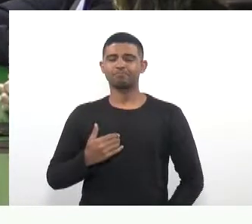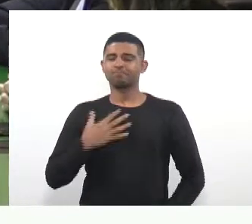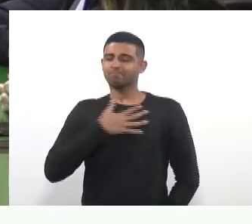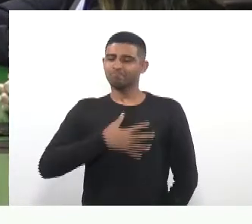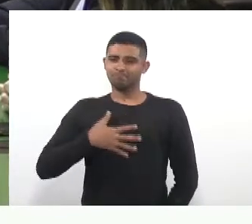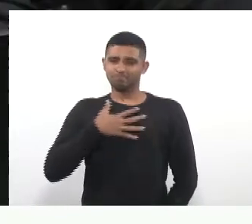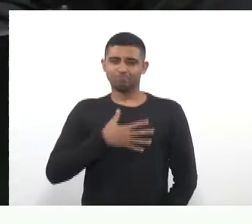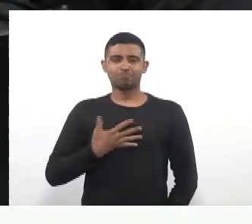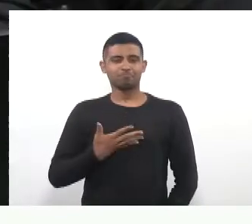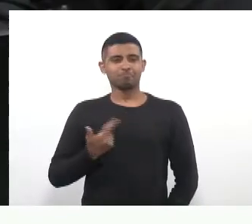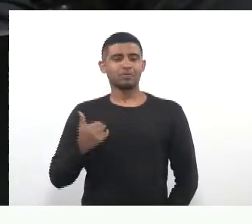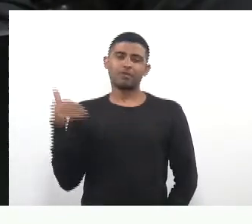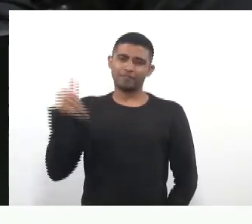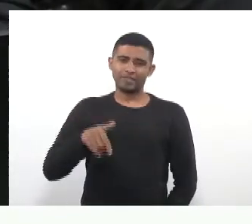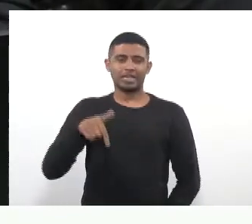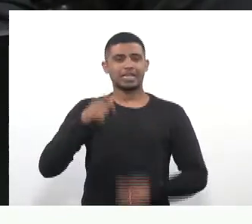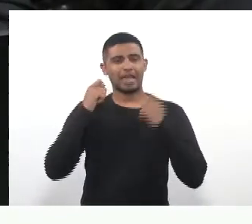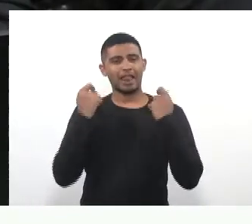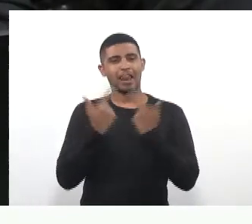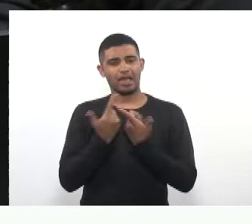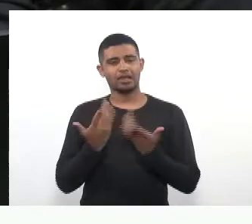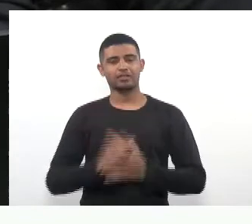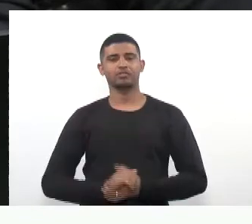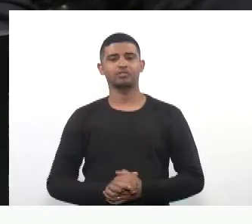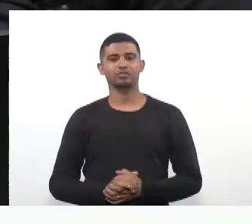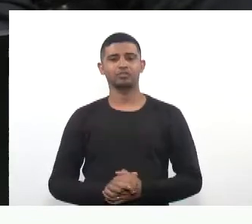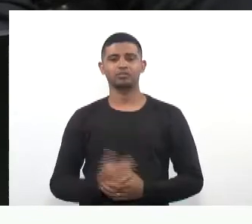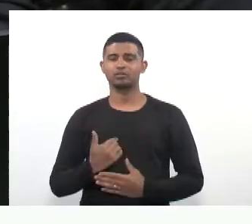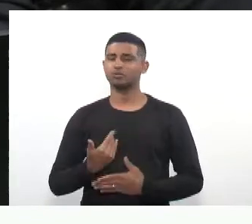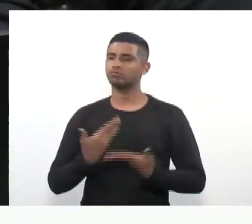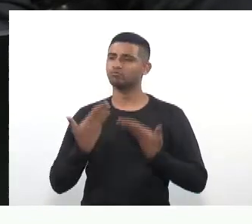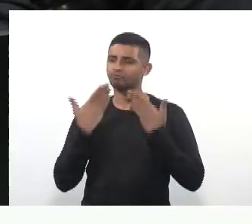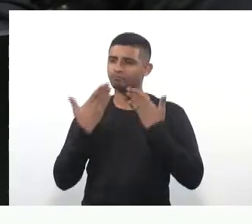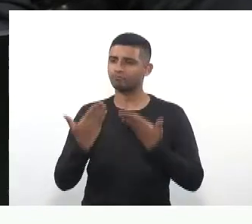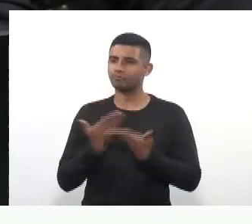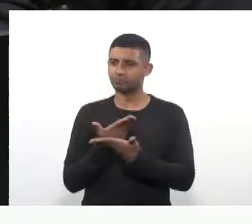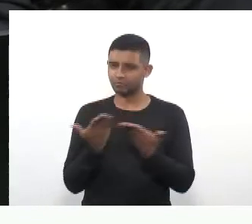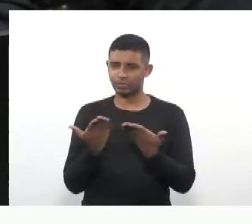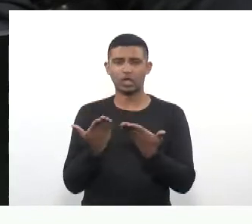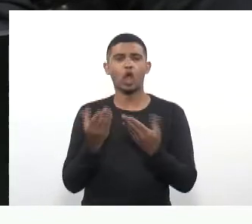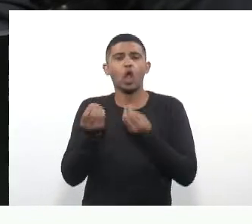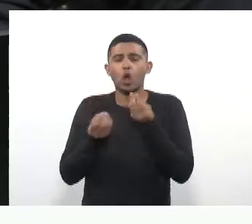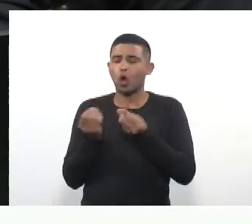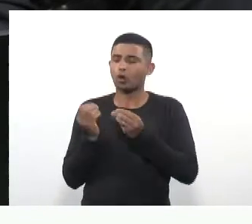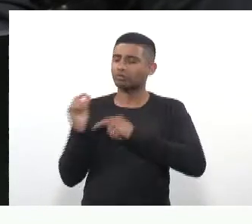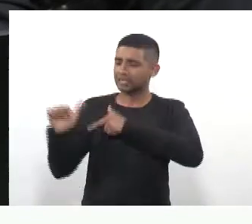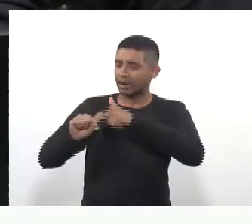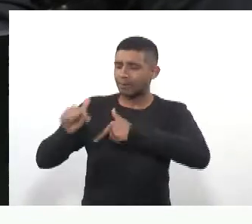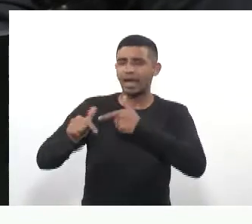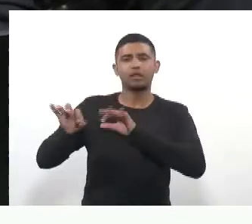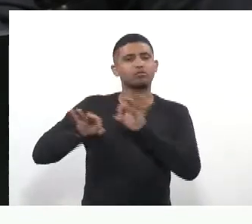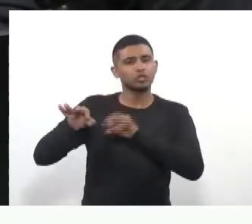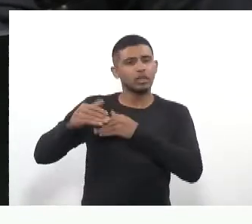poder estar nessa casa e reportando a você sobre o andamento dos trabalhos que estamos executando.